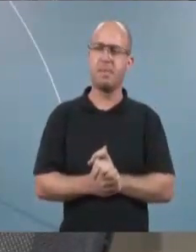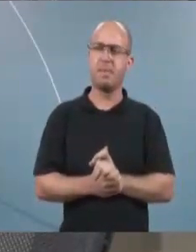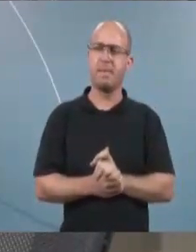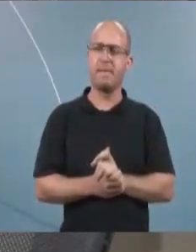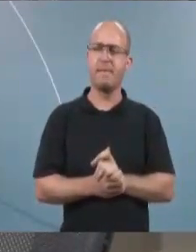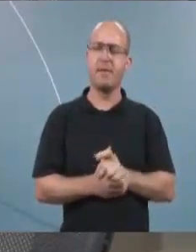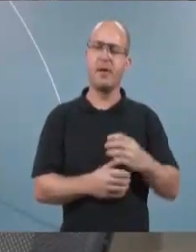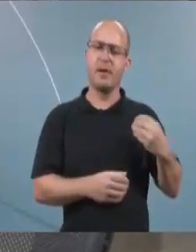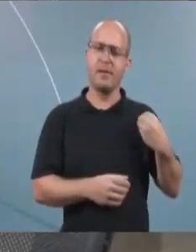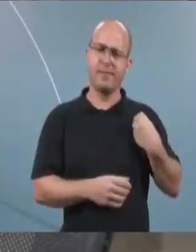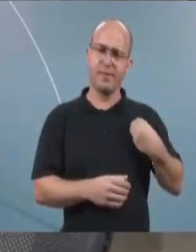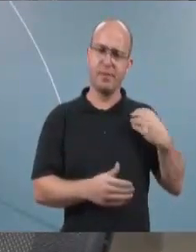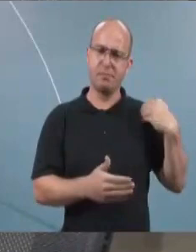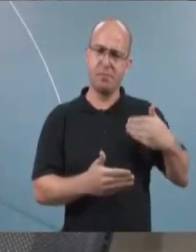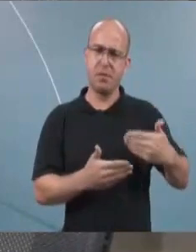inteira se dedicando a produzir